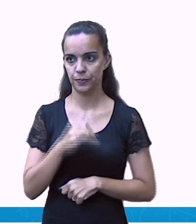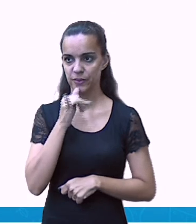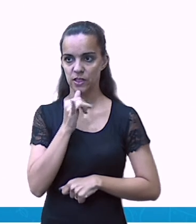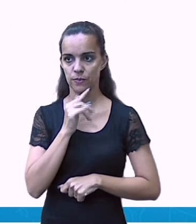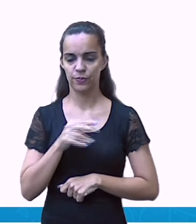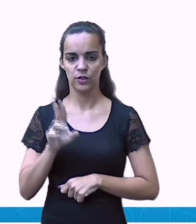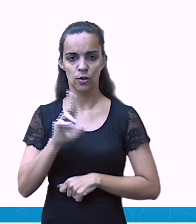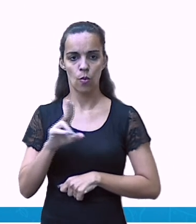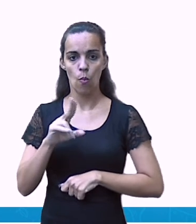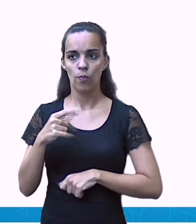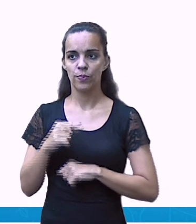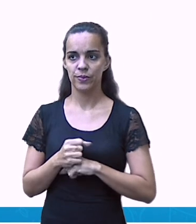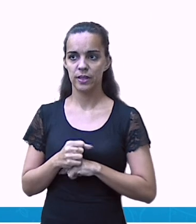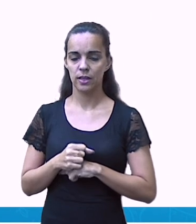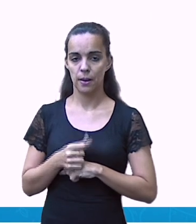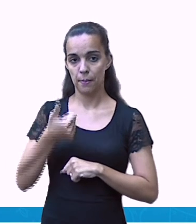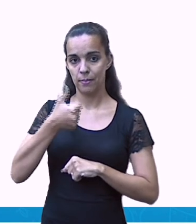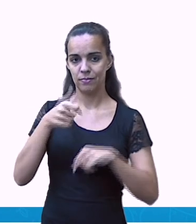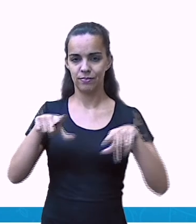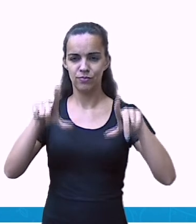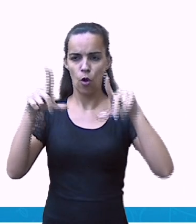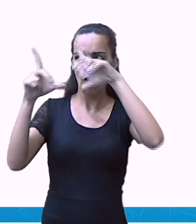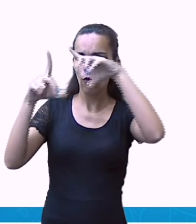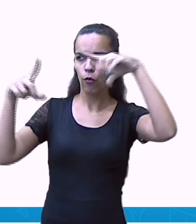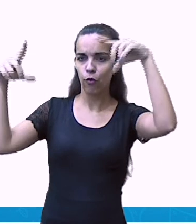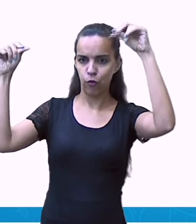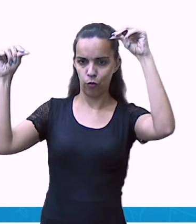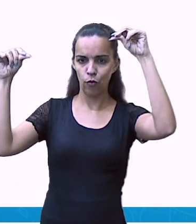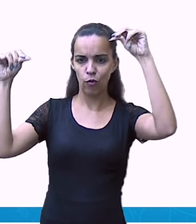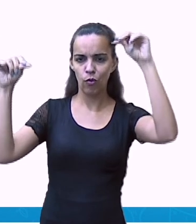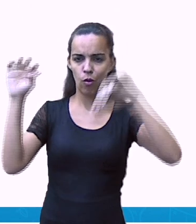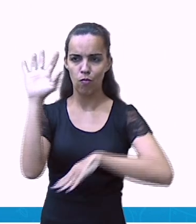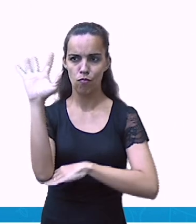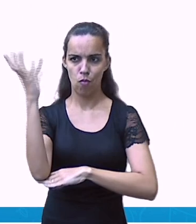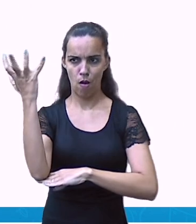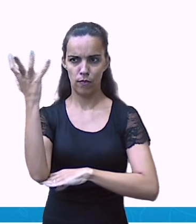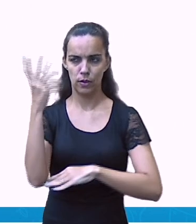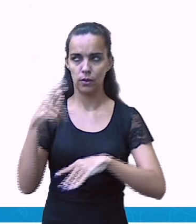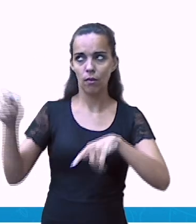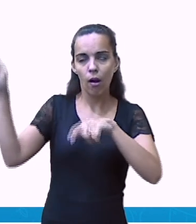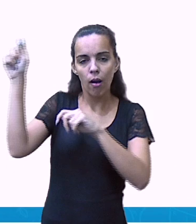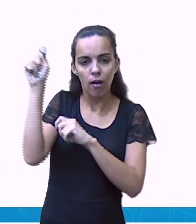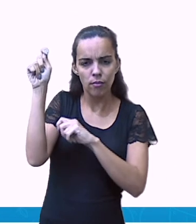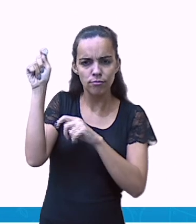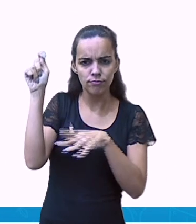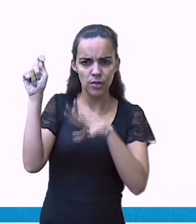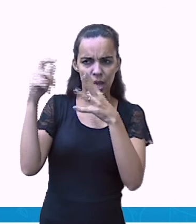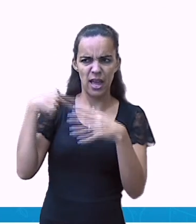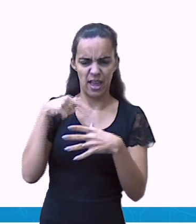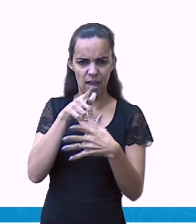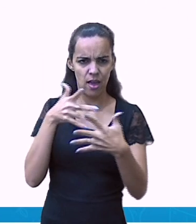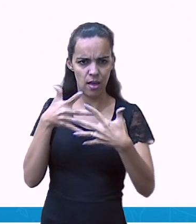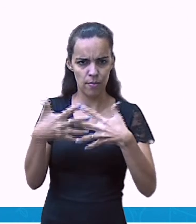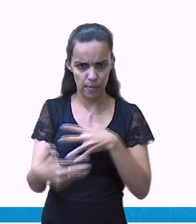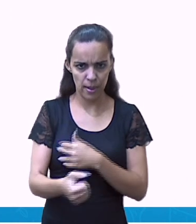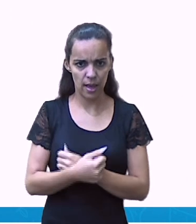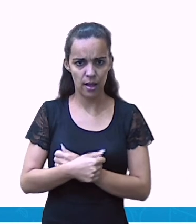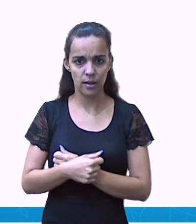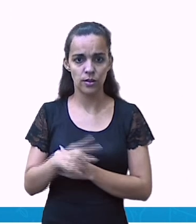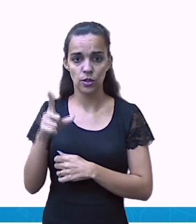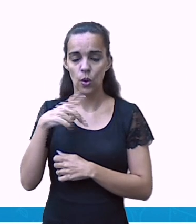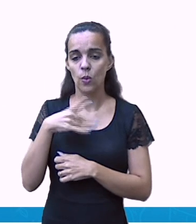será uma folha de árvore que é um material permeável? Será um